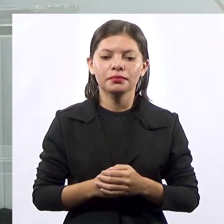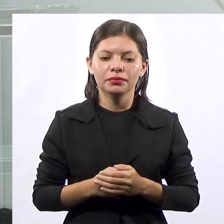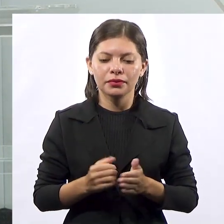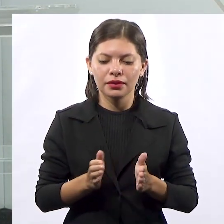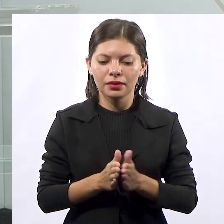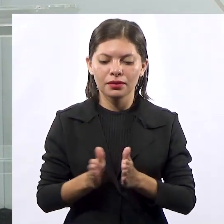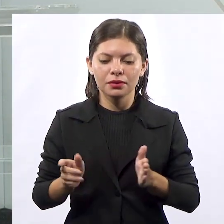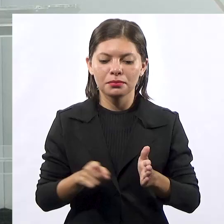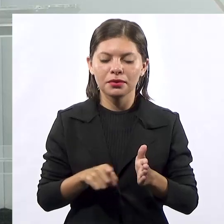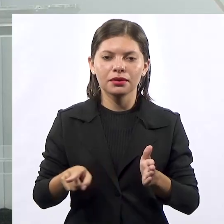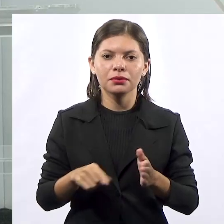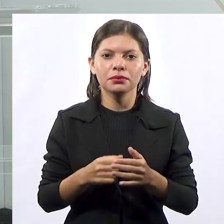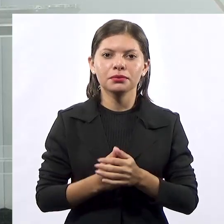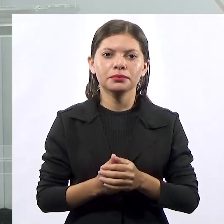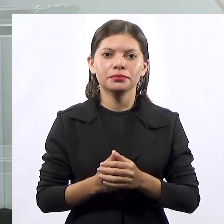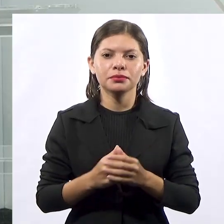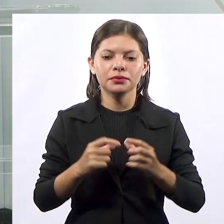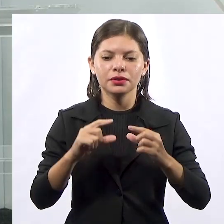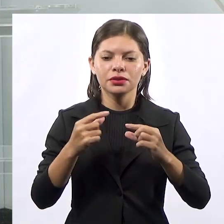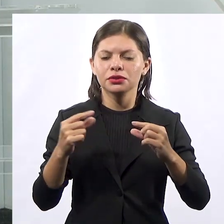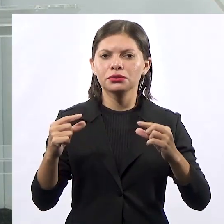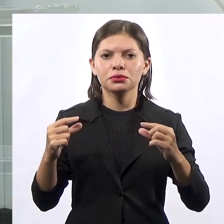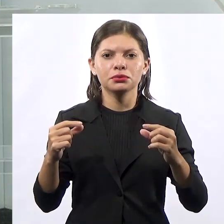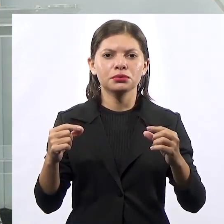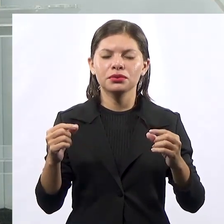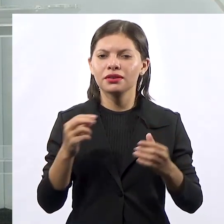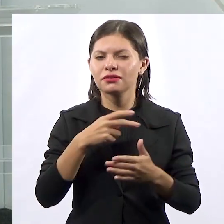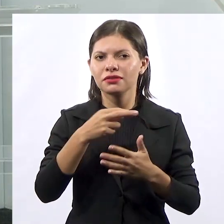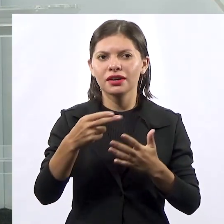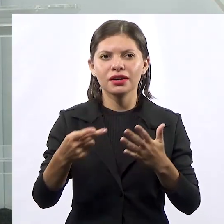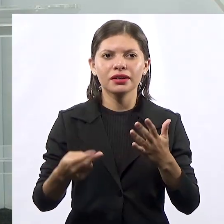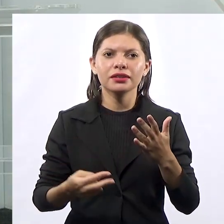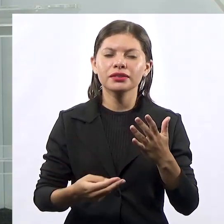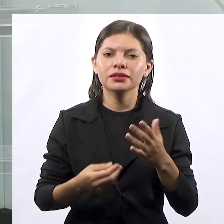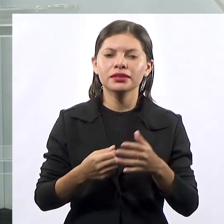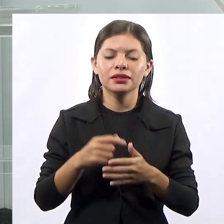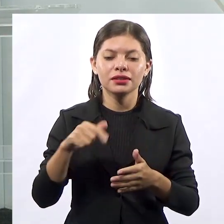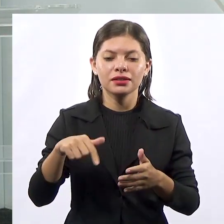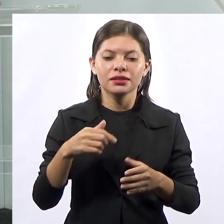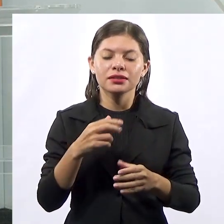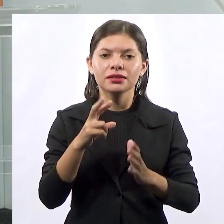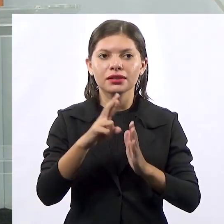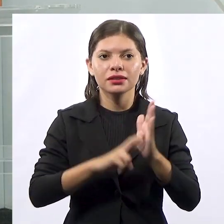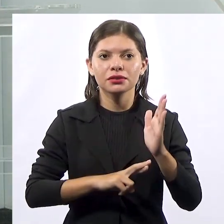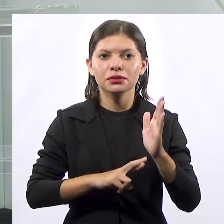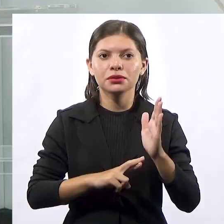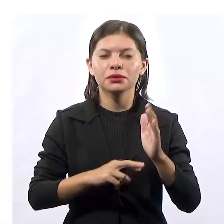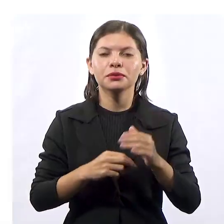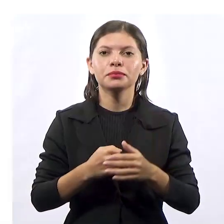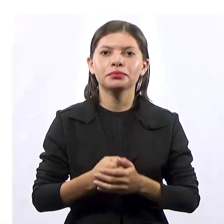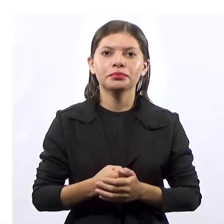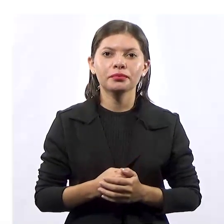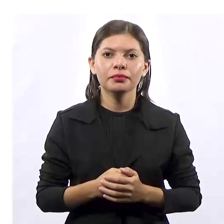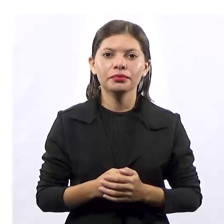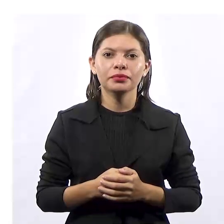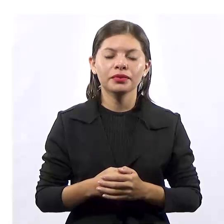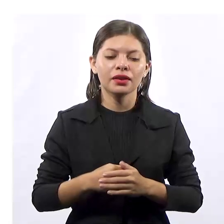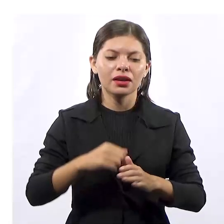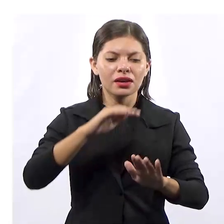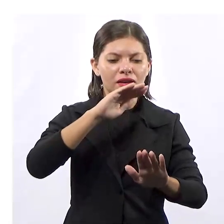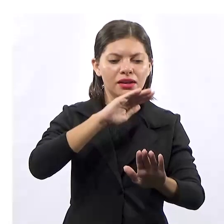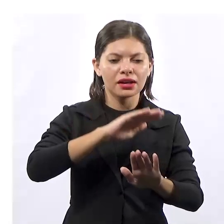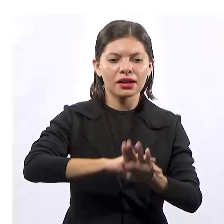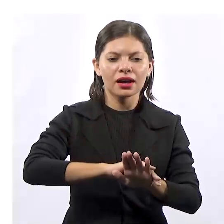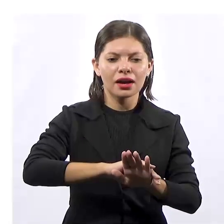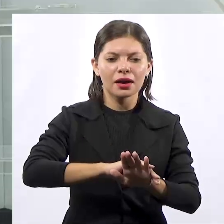estruturas de relatório, tá? Neste relatório que vocês farão para esta disciplina, este relatório vai ter, além de